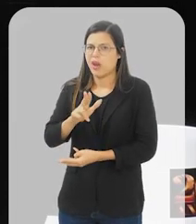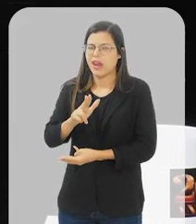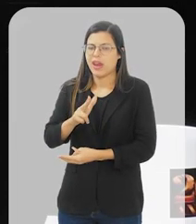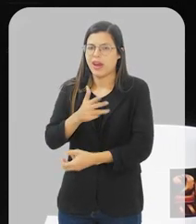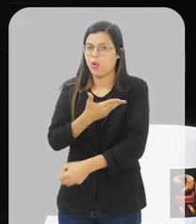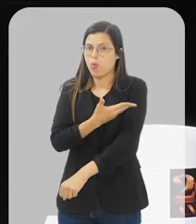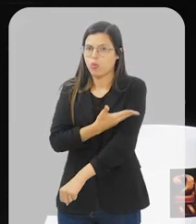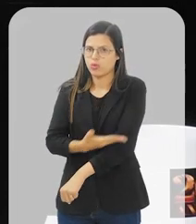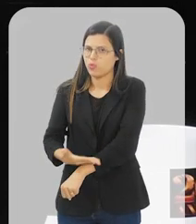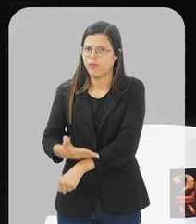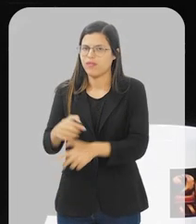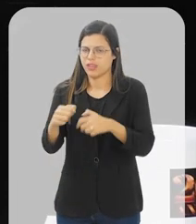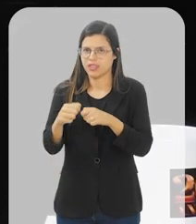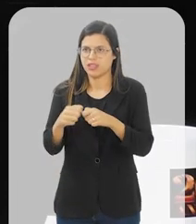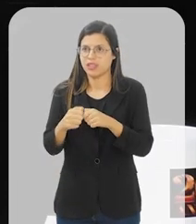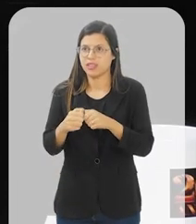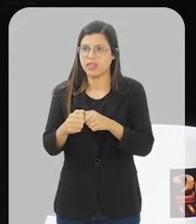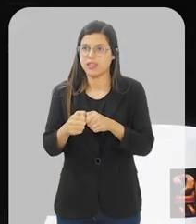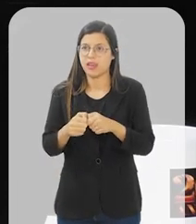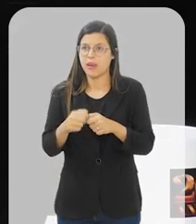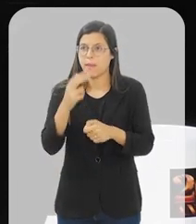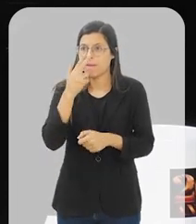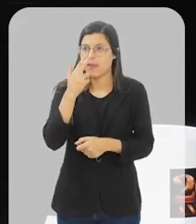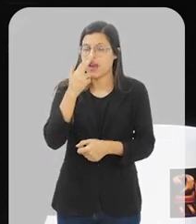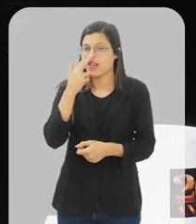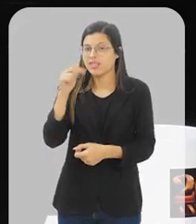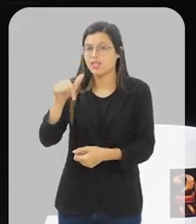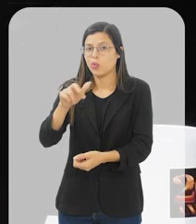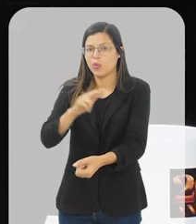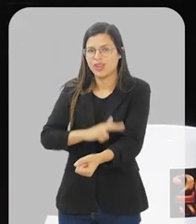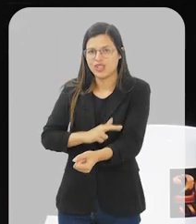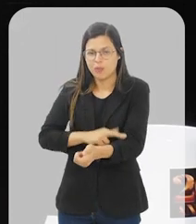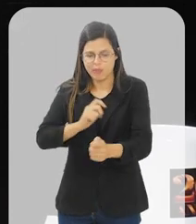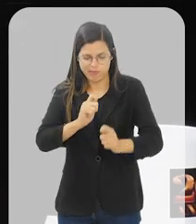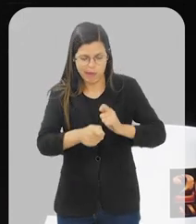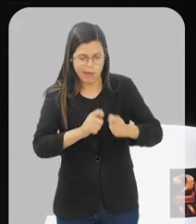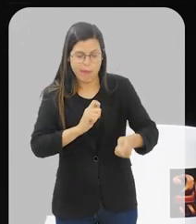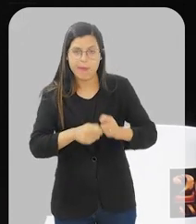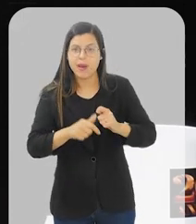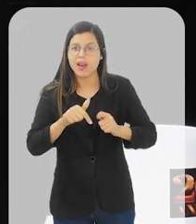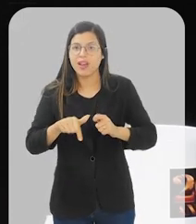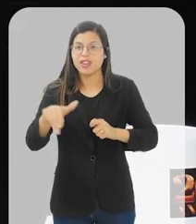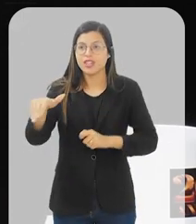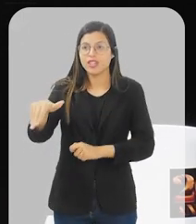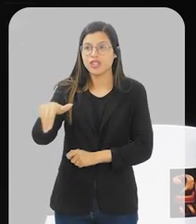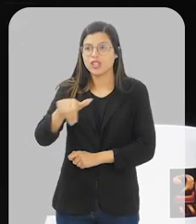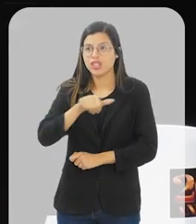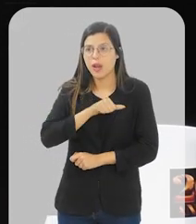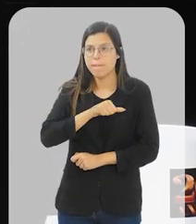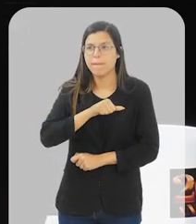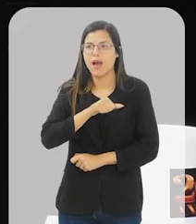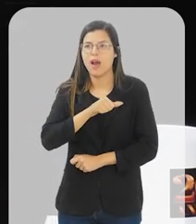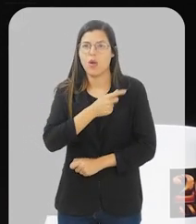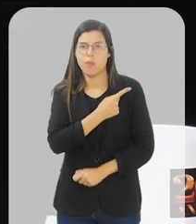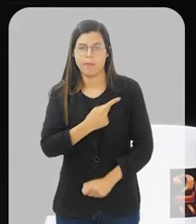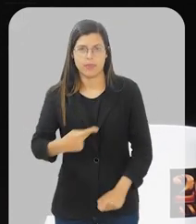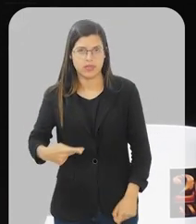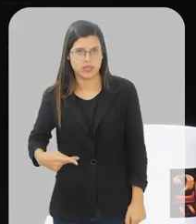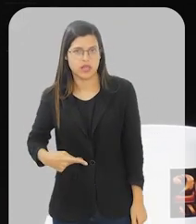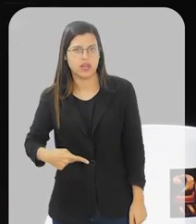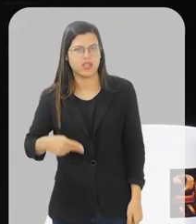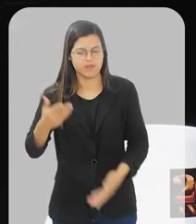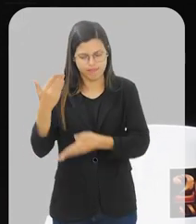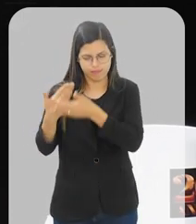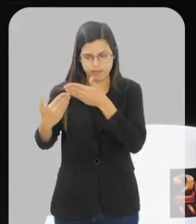quando na saída de um mestre, os ritmistas que chamaram por rede social o então presidente,